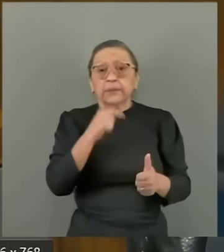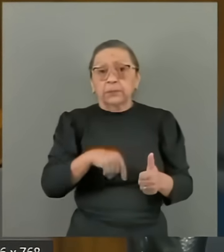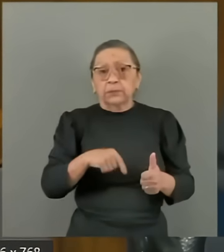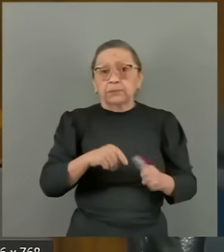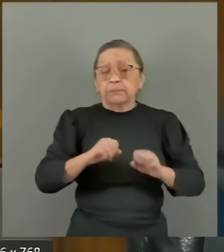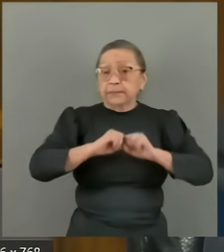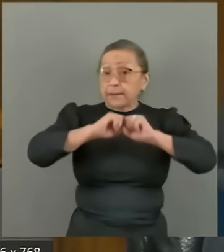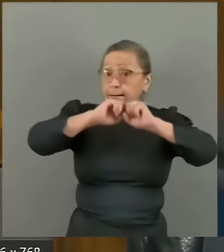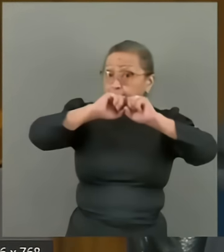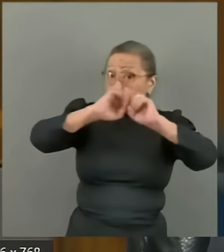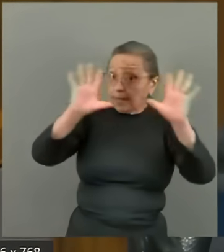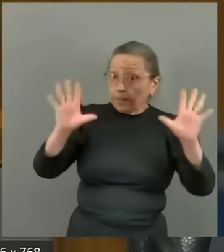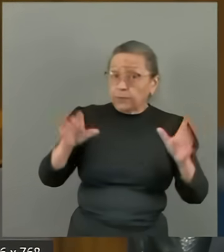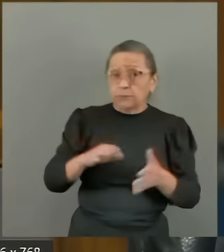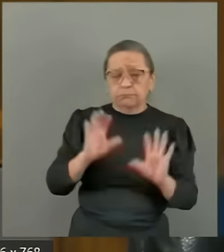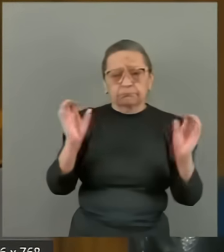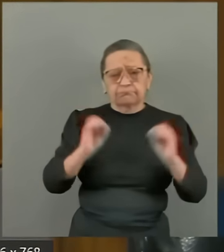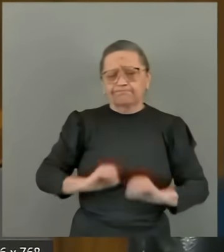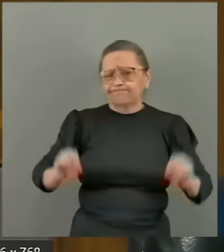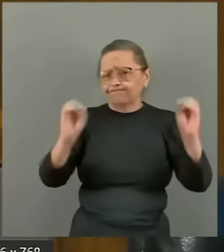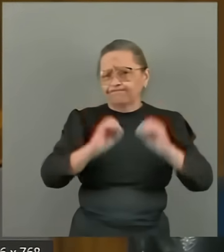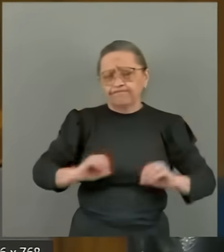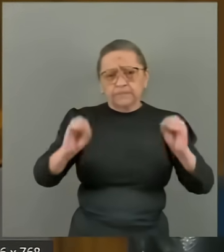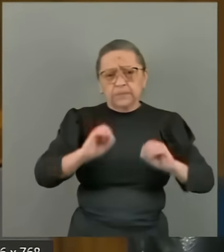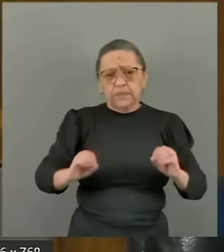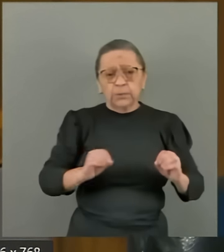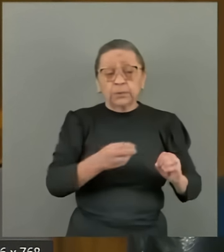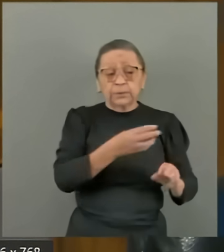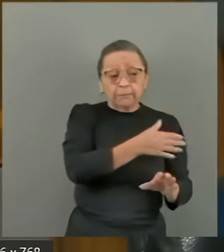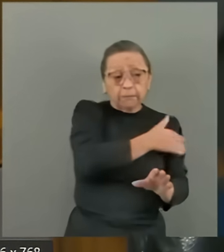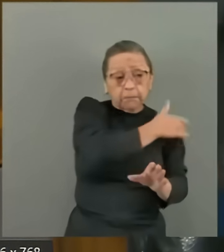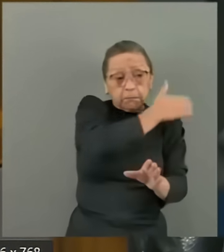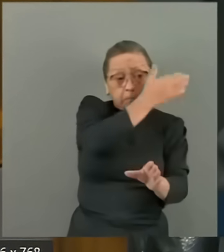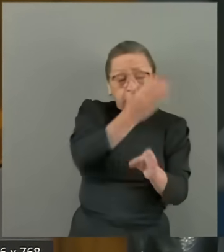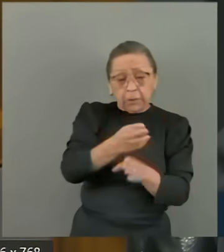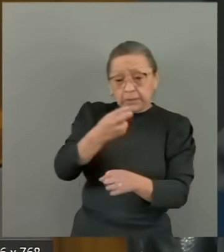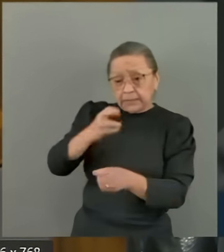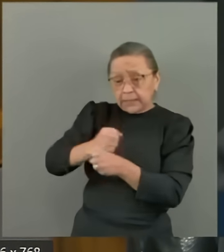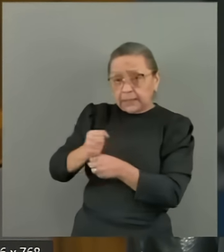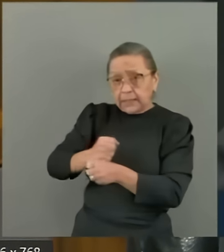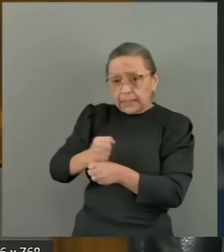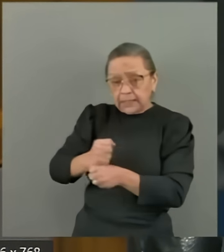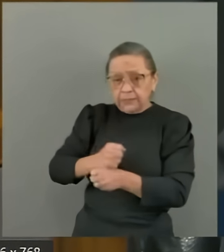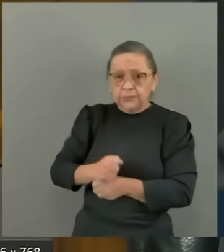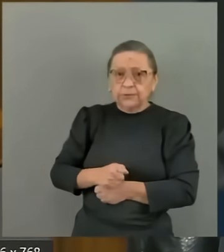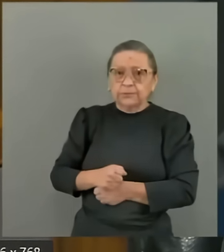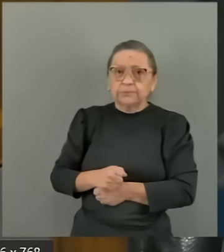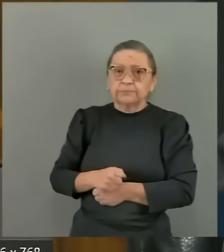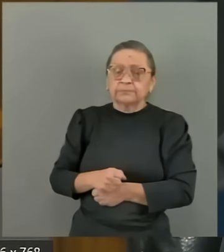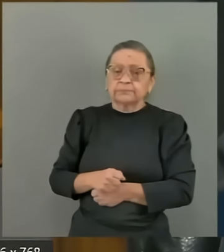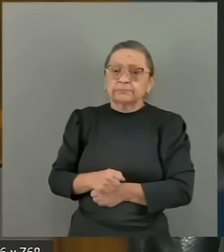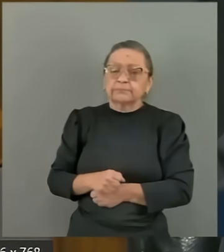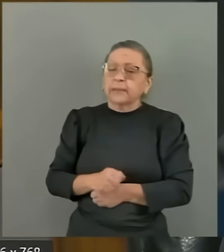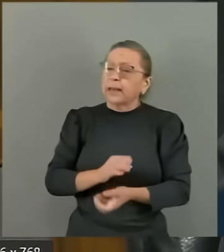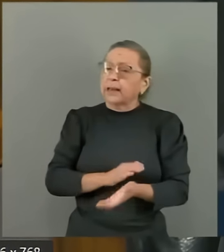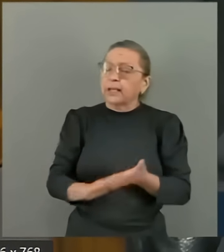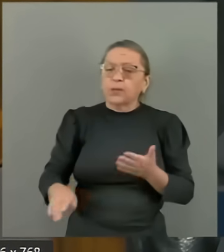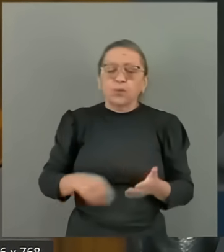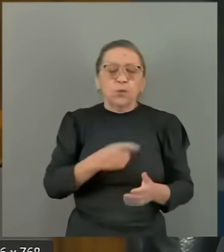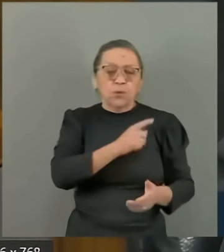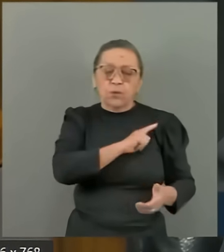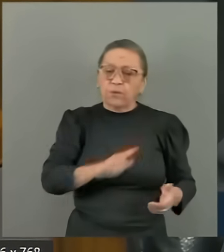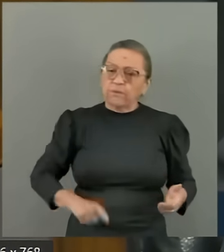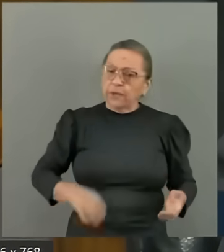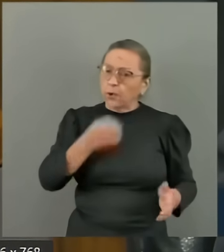claro, nenhum governo em 30 anos, aqui alguém que está mais de 20 anos no INSS, propôs revalidação de